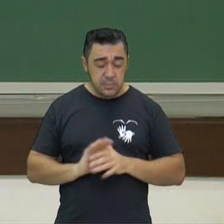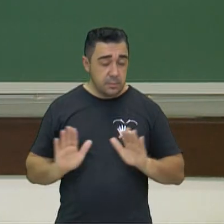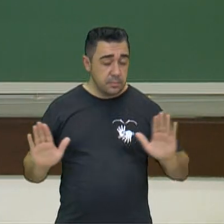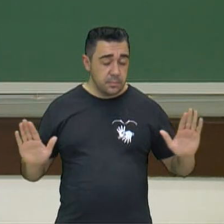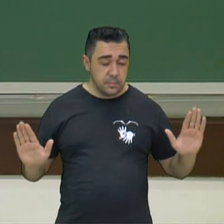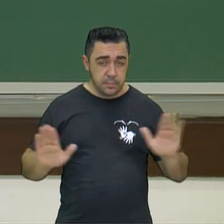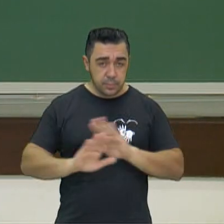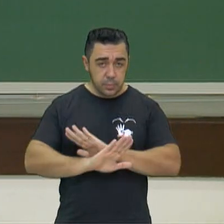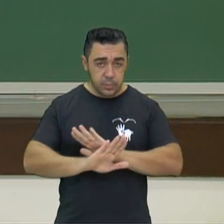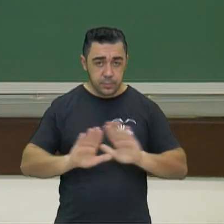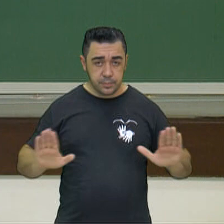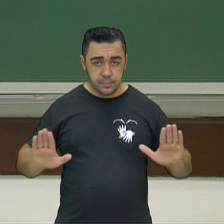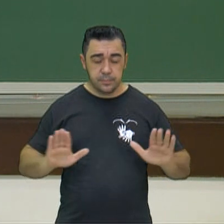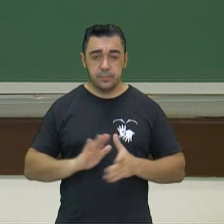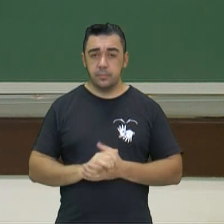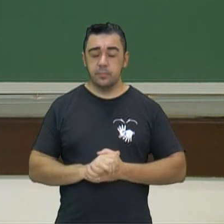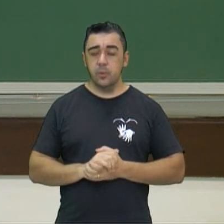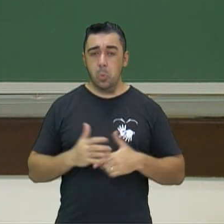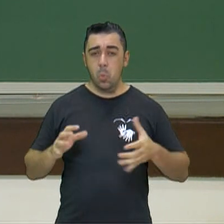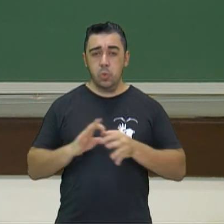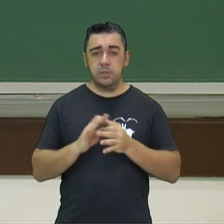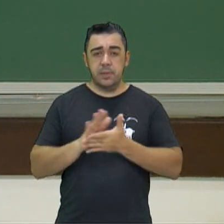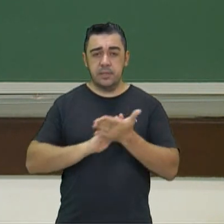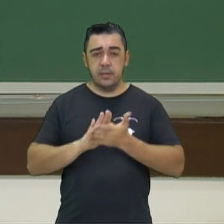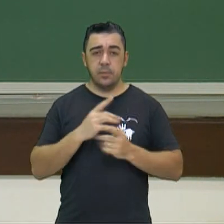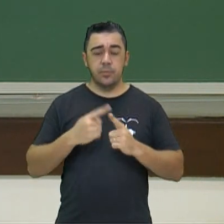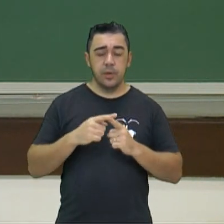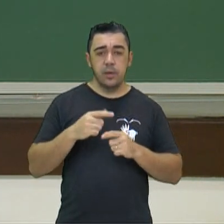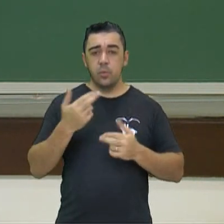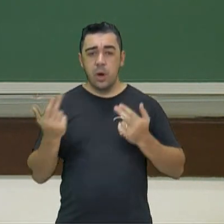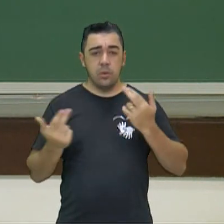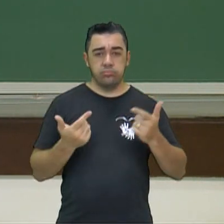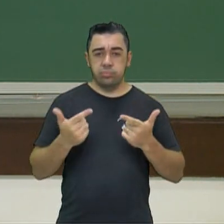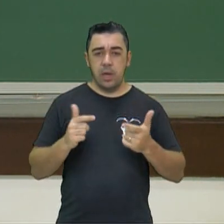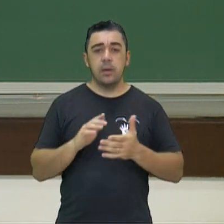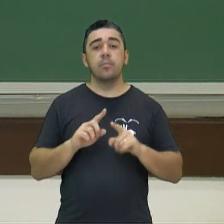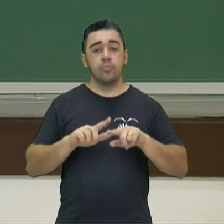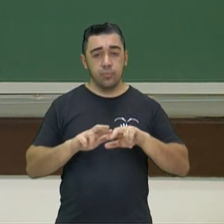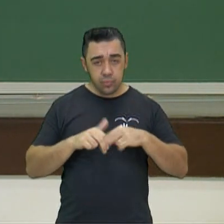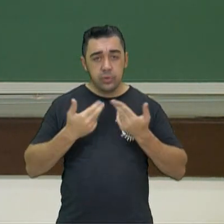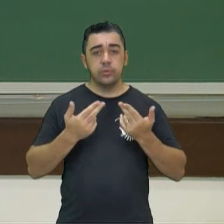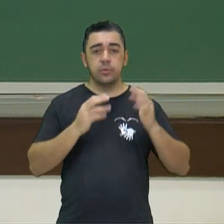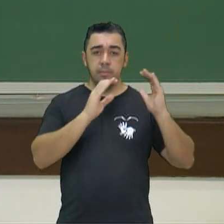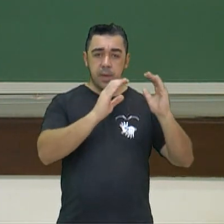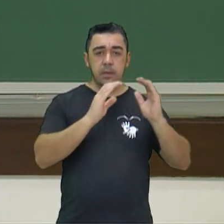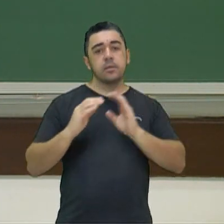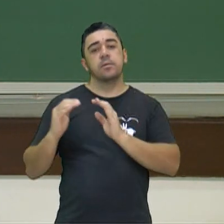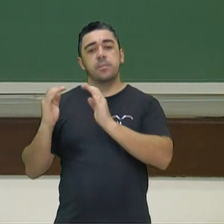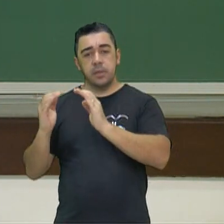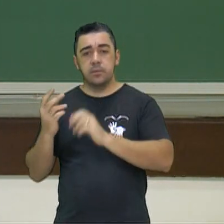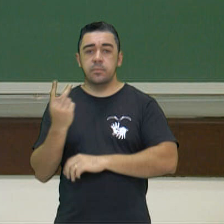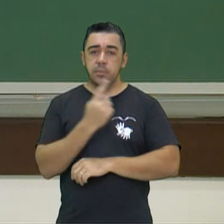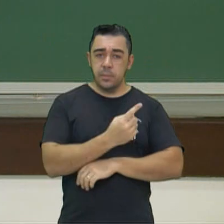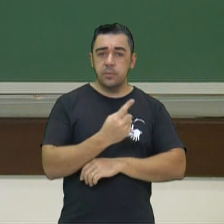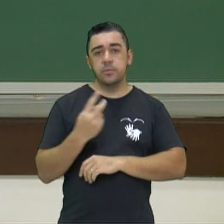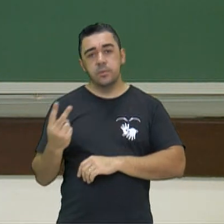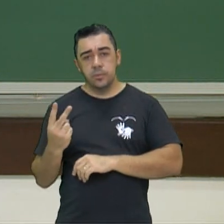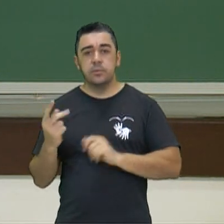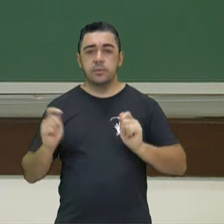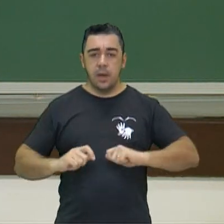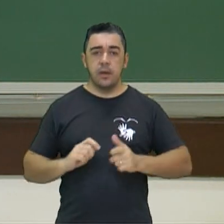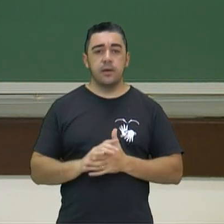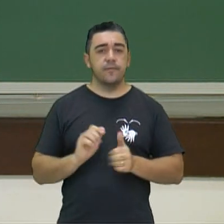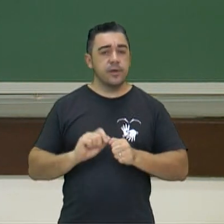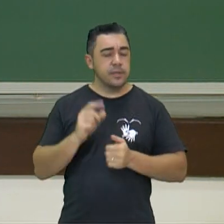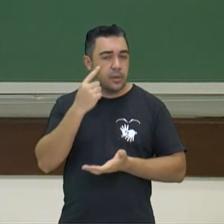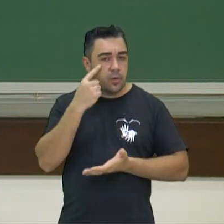mais nada porque não tenho mais termos semelhantes. Por isso que é importante nós colocarmos entre parênteses o primeiro termo e o segundo termo e